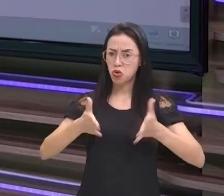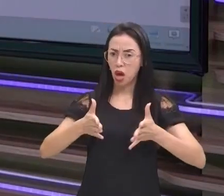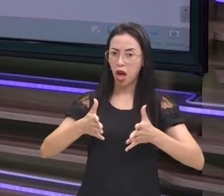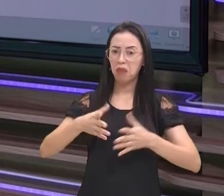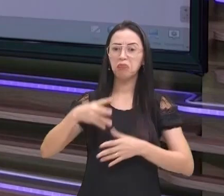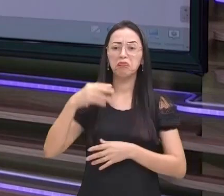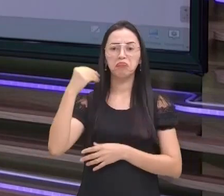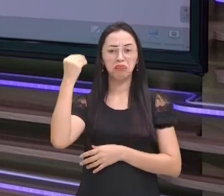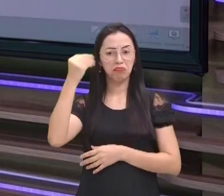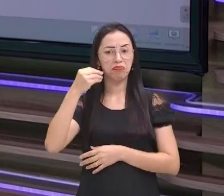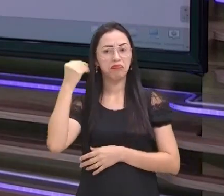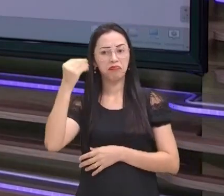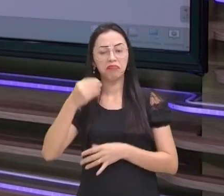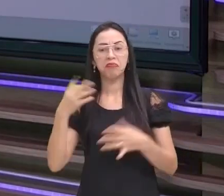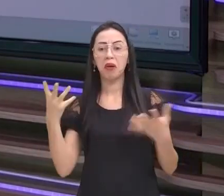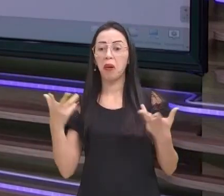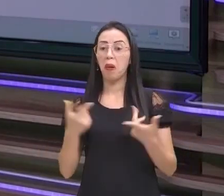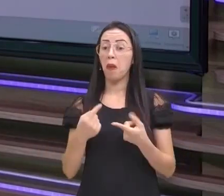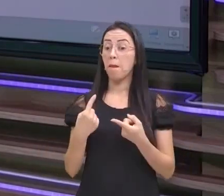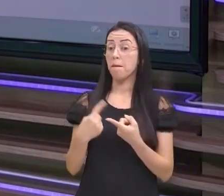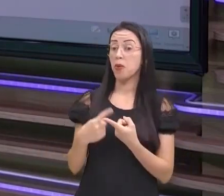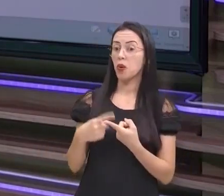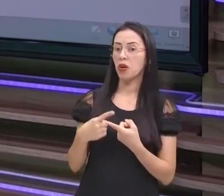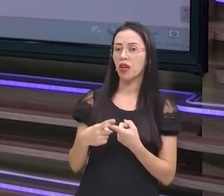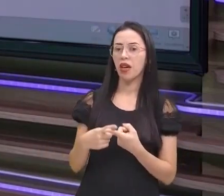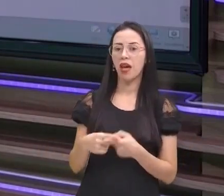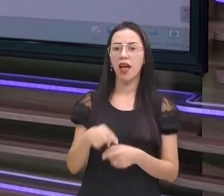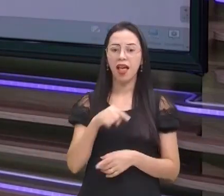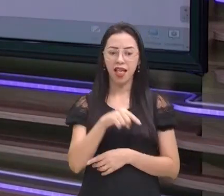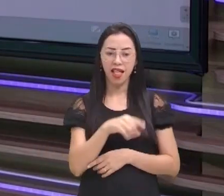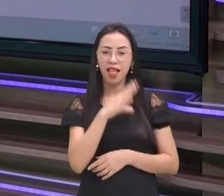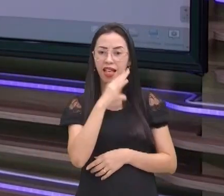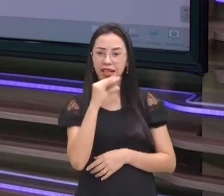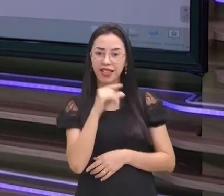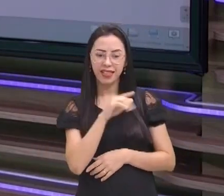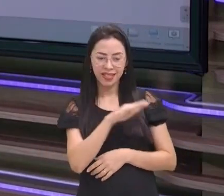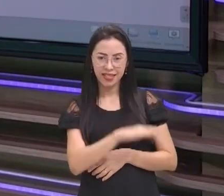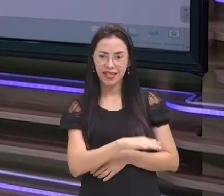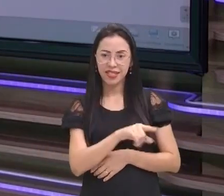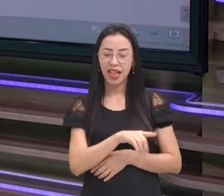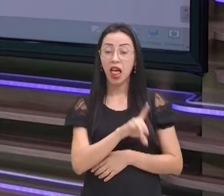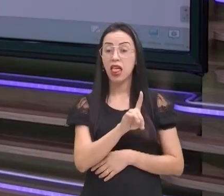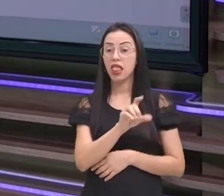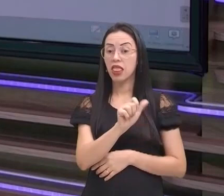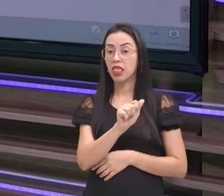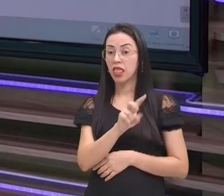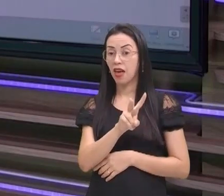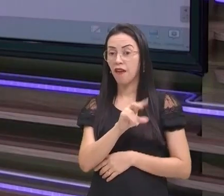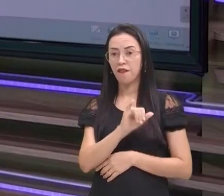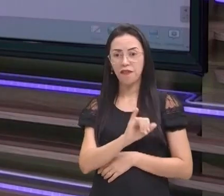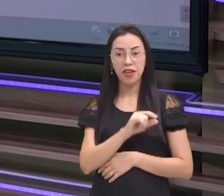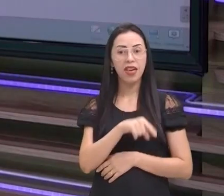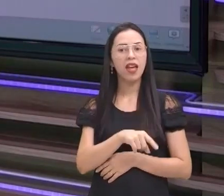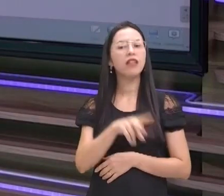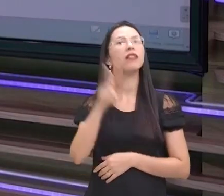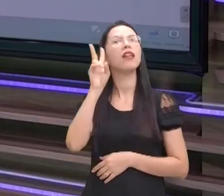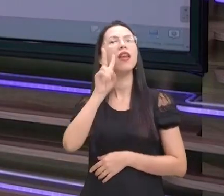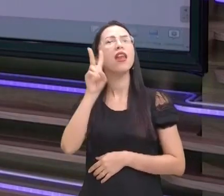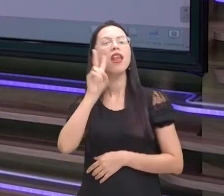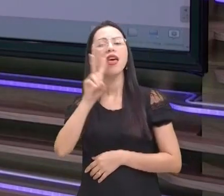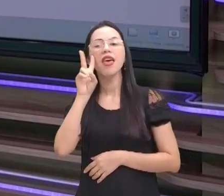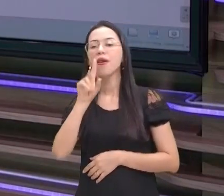E para o Davi e toda a sua família, essa experiência, ela foi incrível, ela